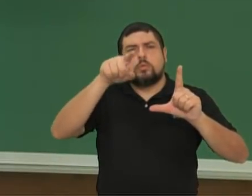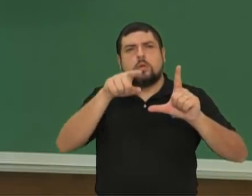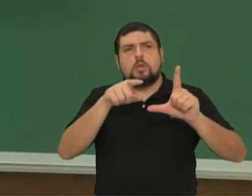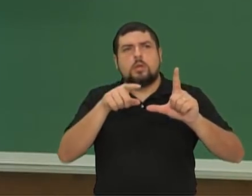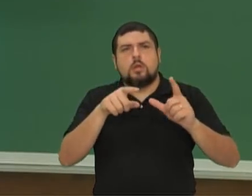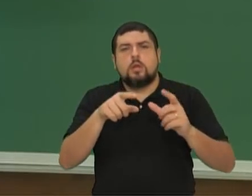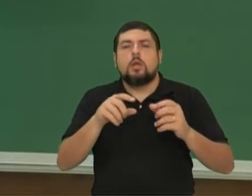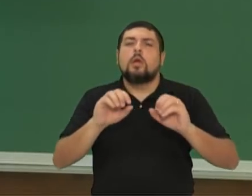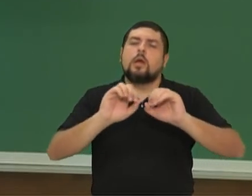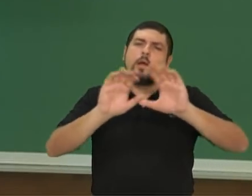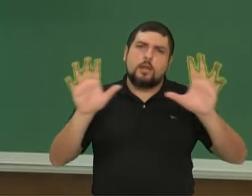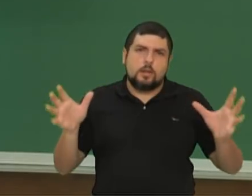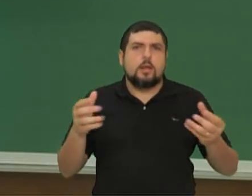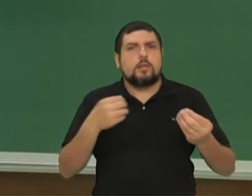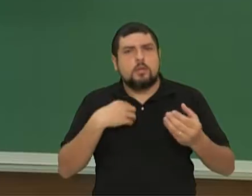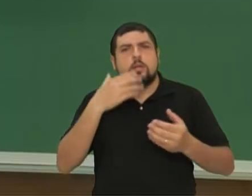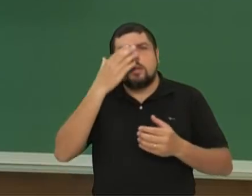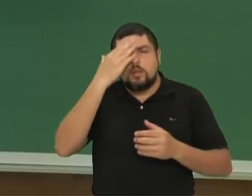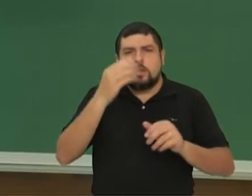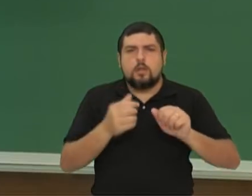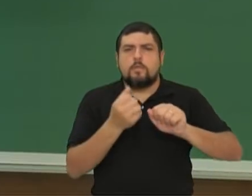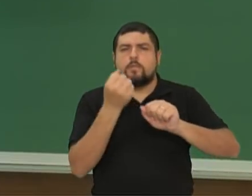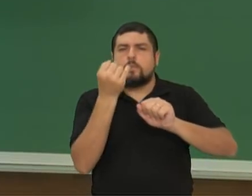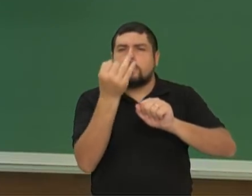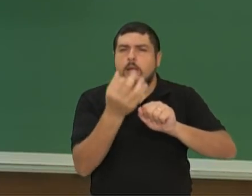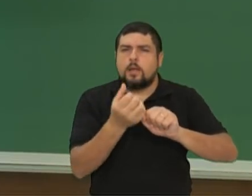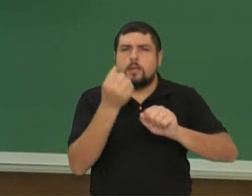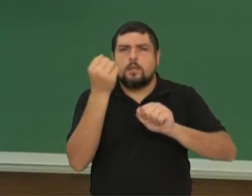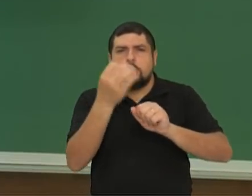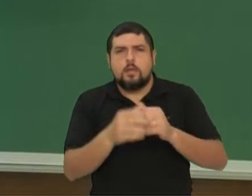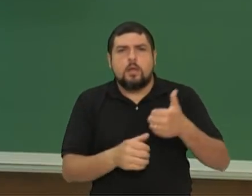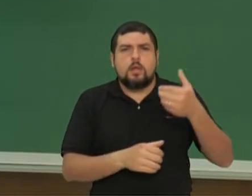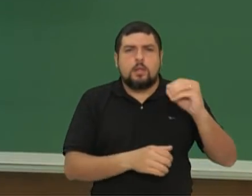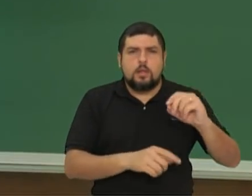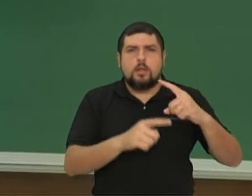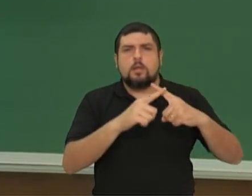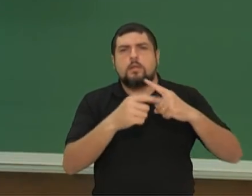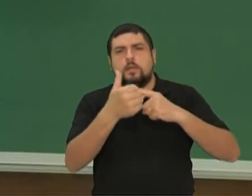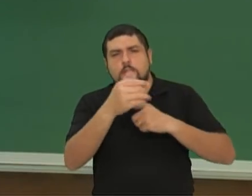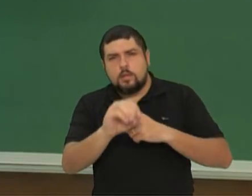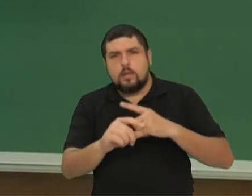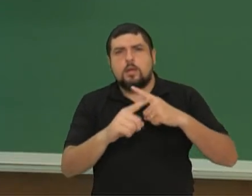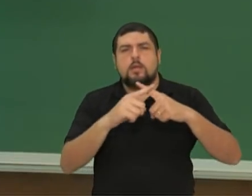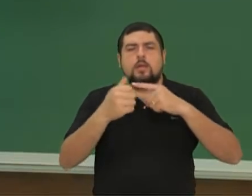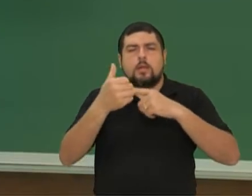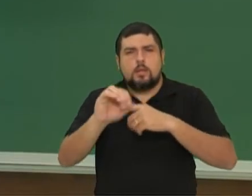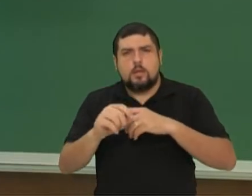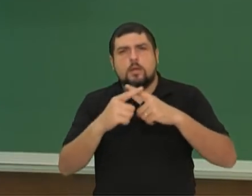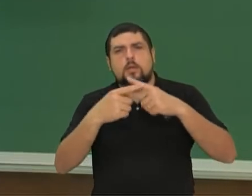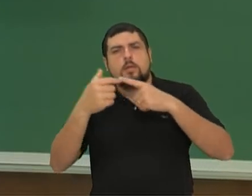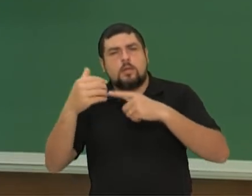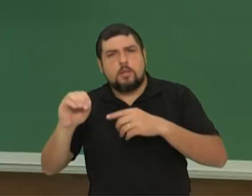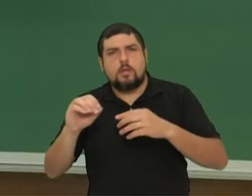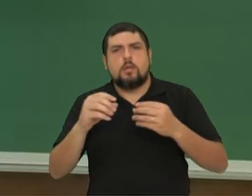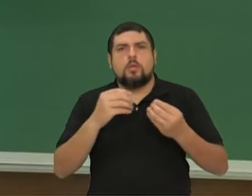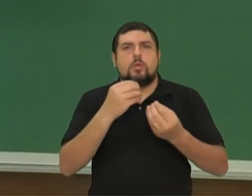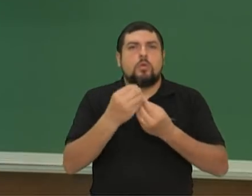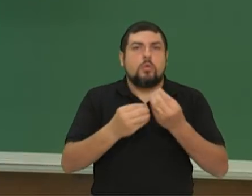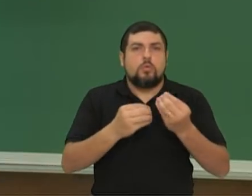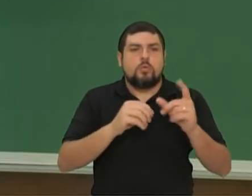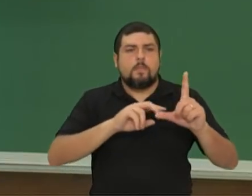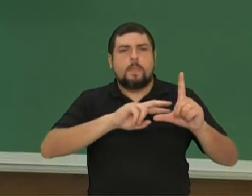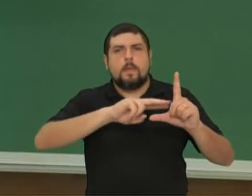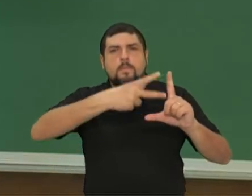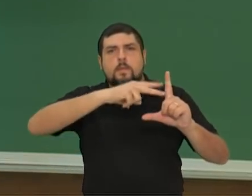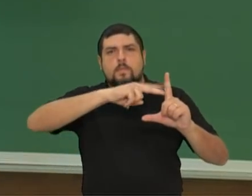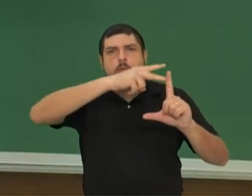A gente está falando de potência, 10 vezes 10 vezes 10. A cada uma unidade em x, você multiplica por